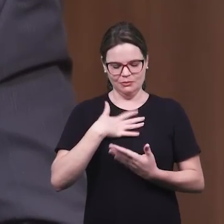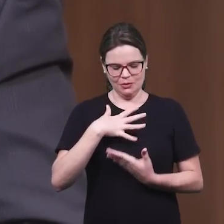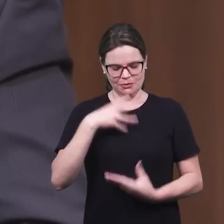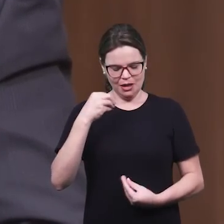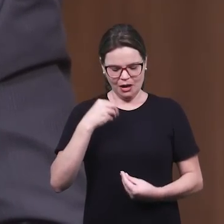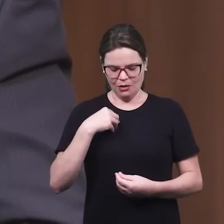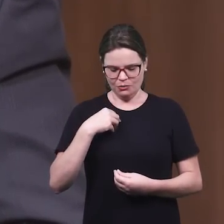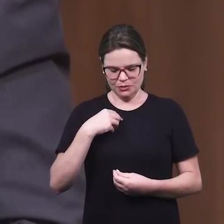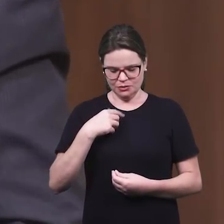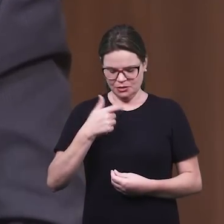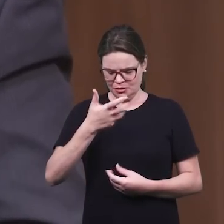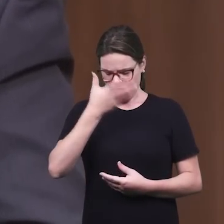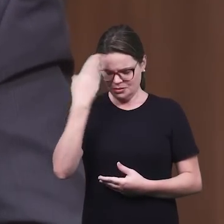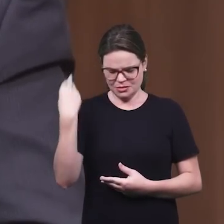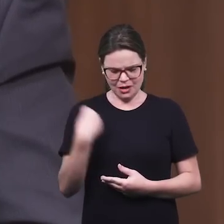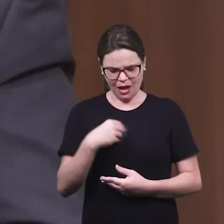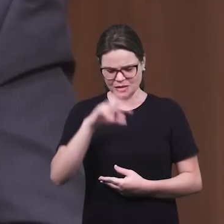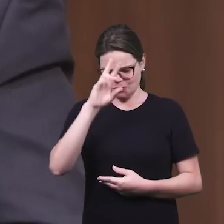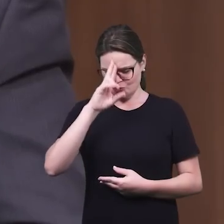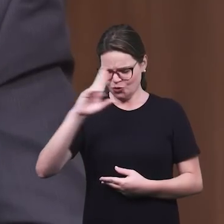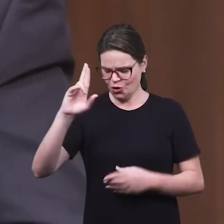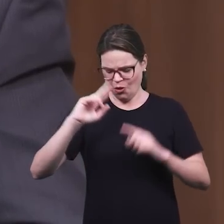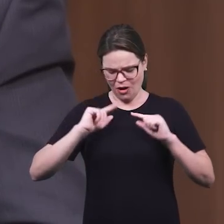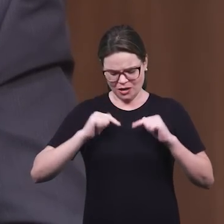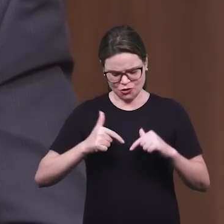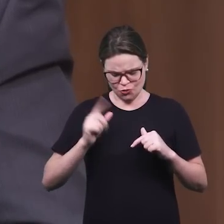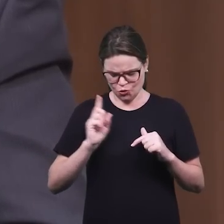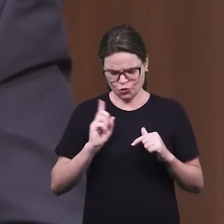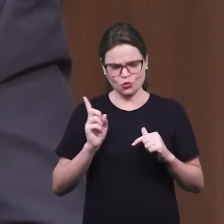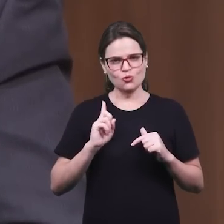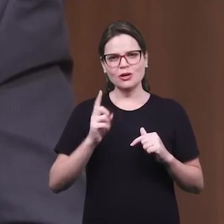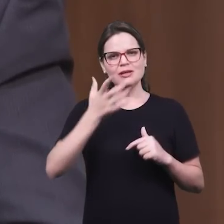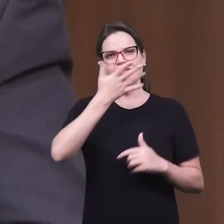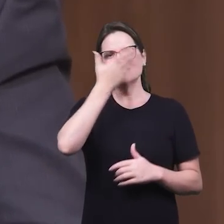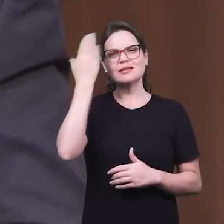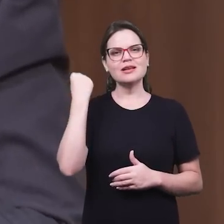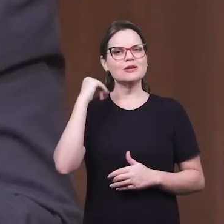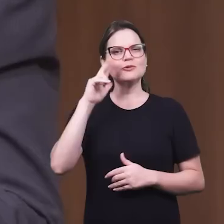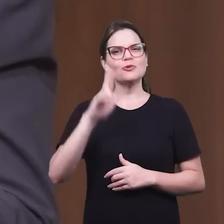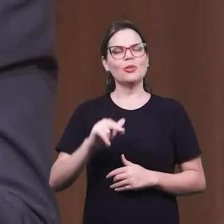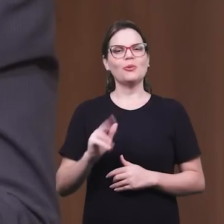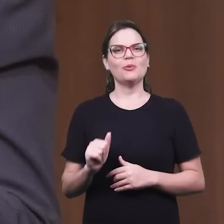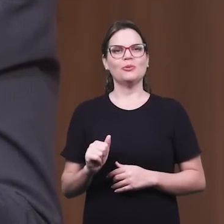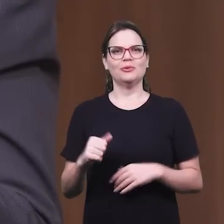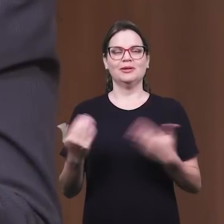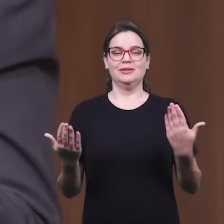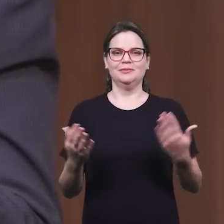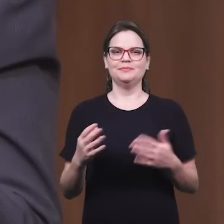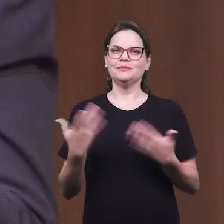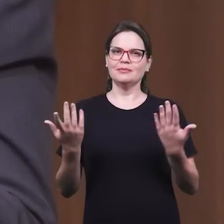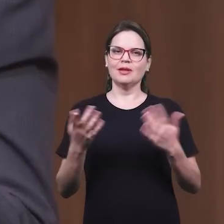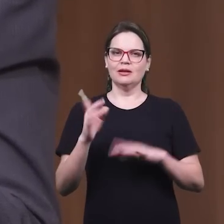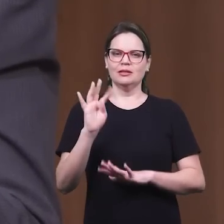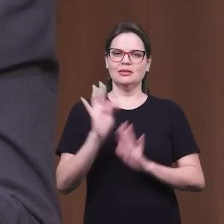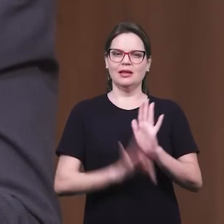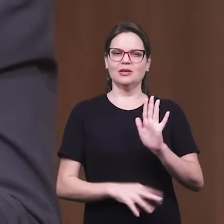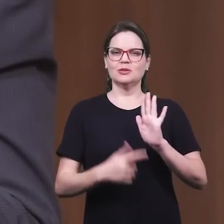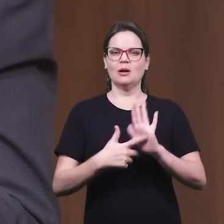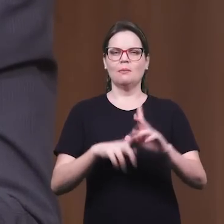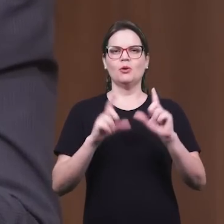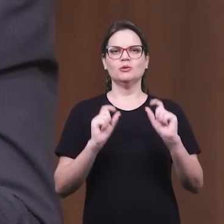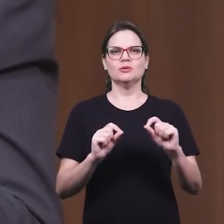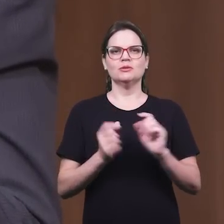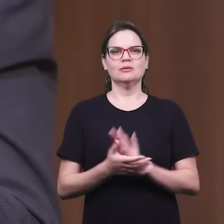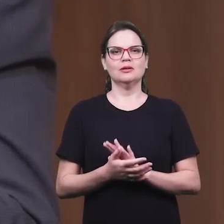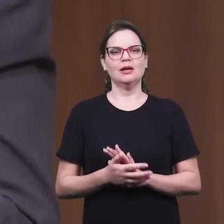ele não se esquecer daquilo que o Senhor ele fez na sua vida. Aqui pelo texto a gente imagina já um cenário